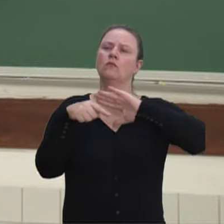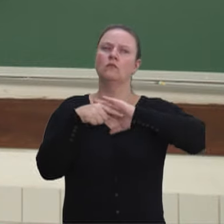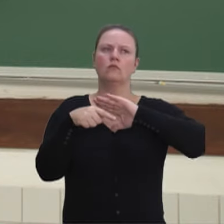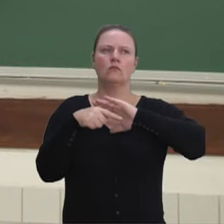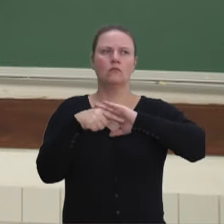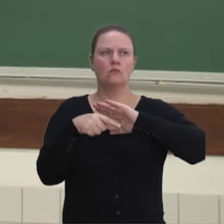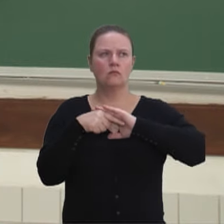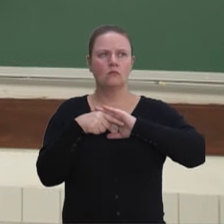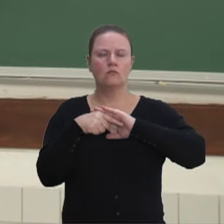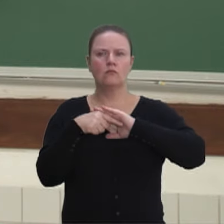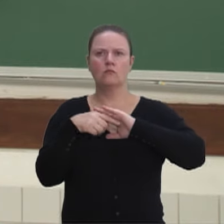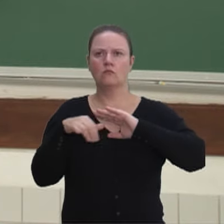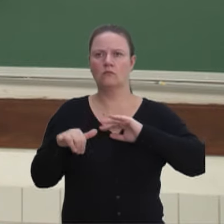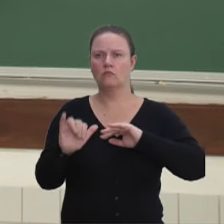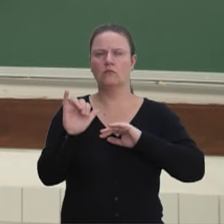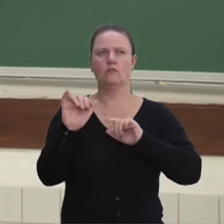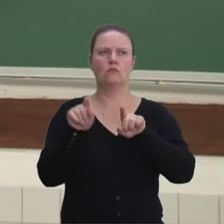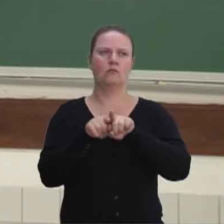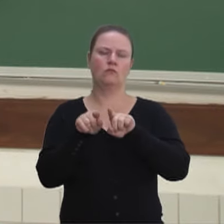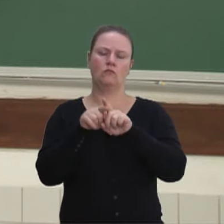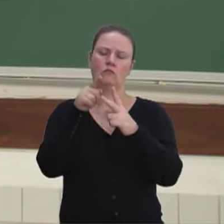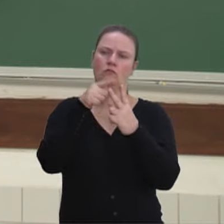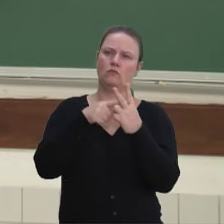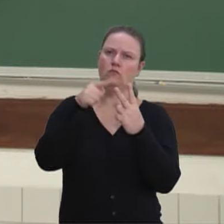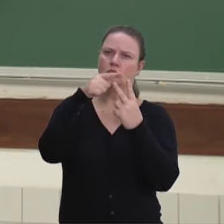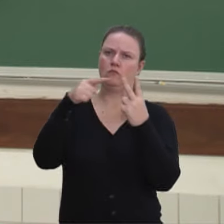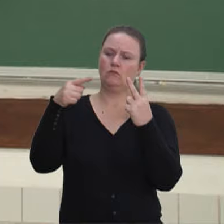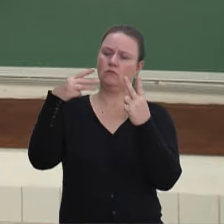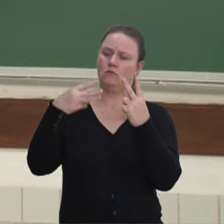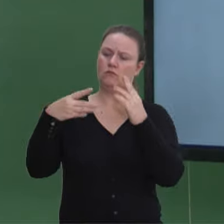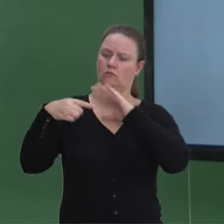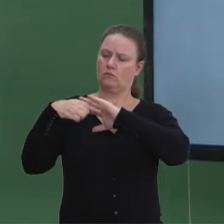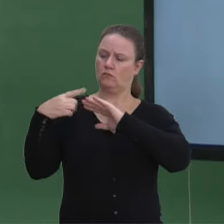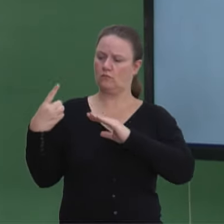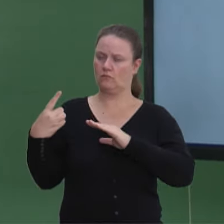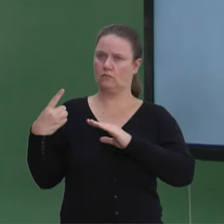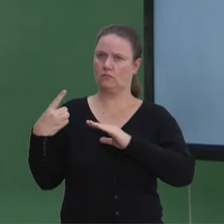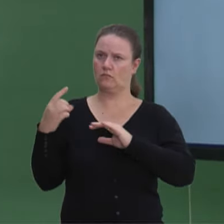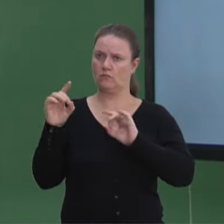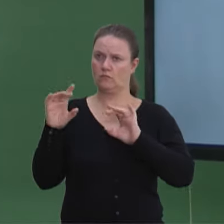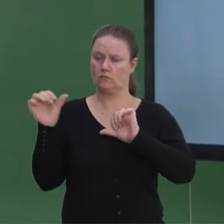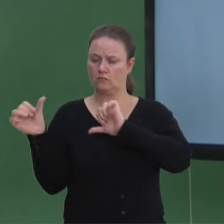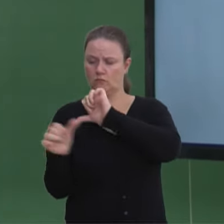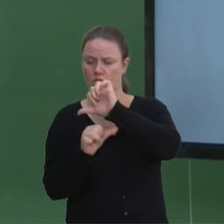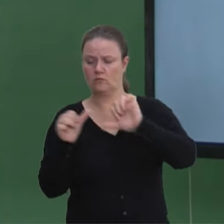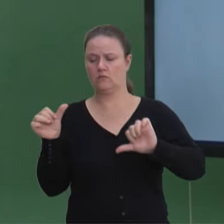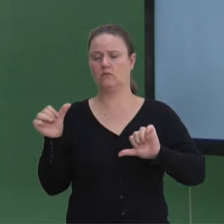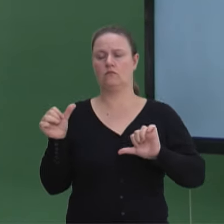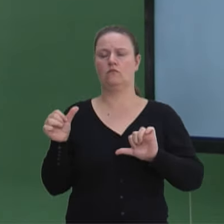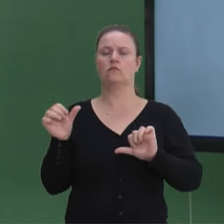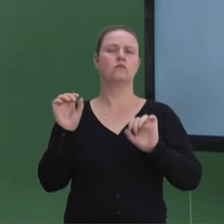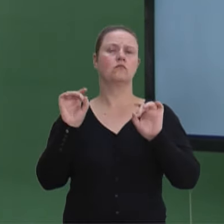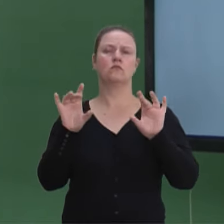menos 1. Só troquei aqui, inverti o menos 1 com o raiz de 3.